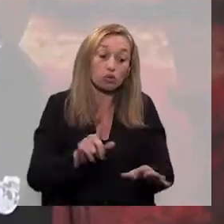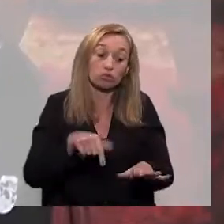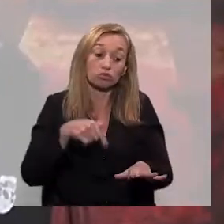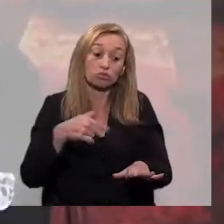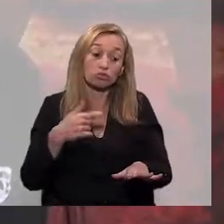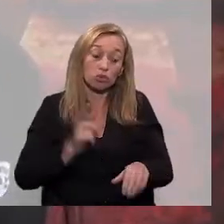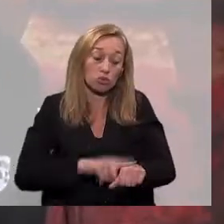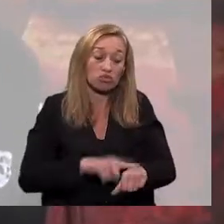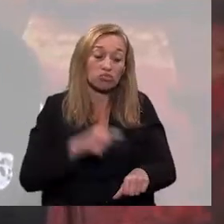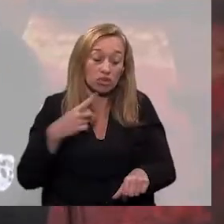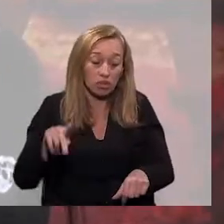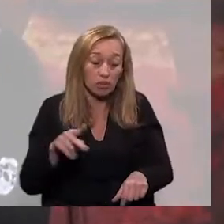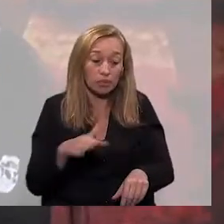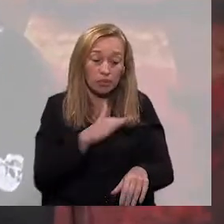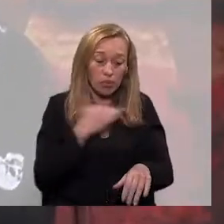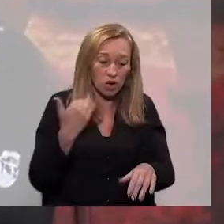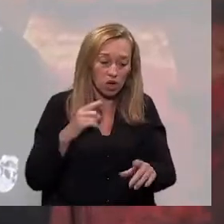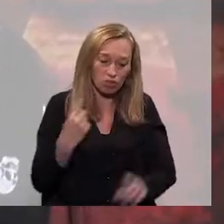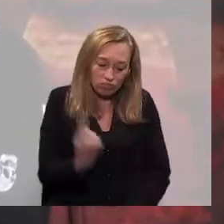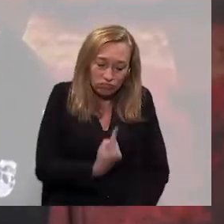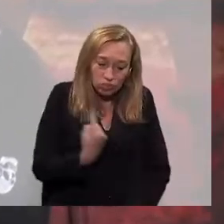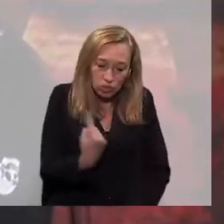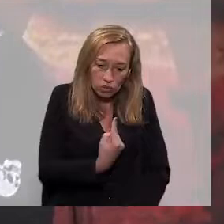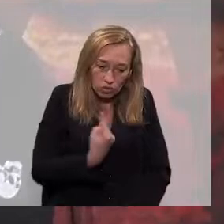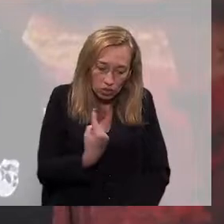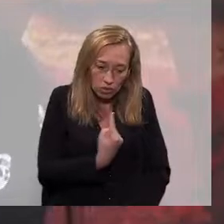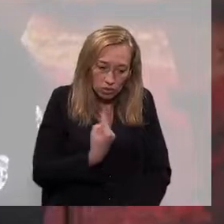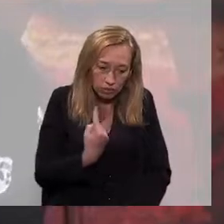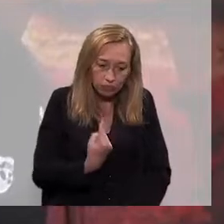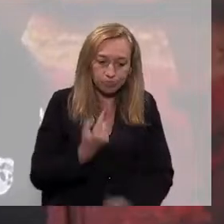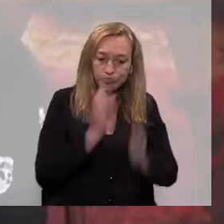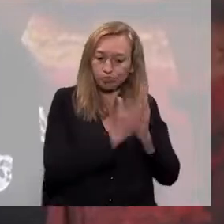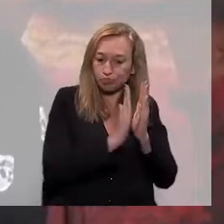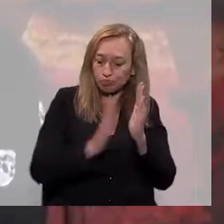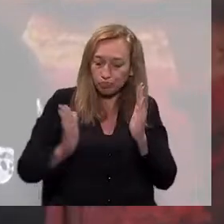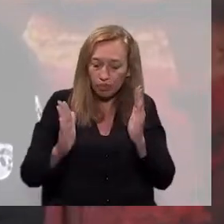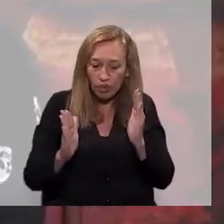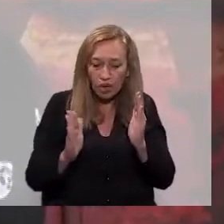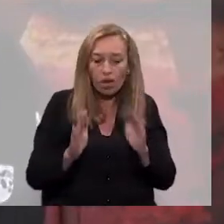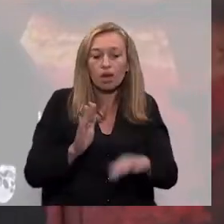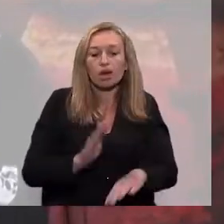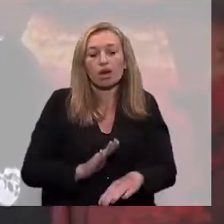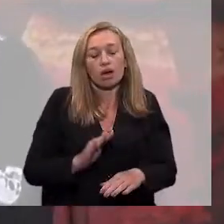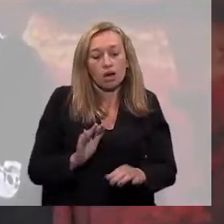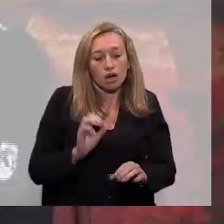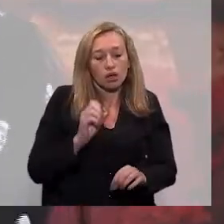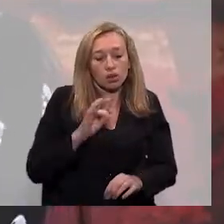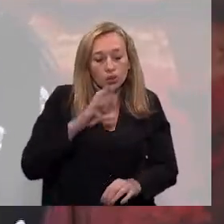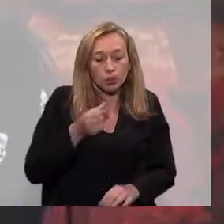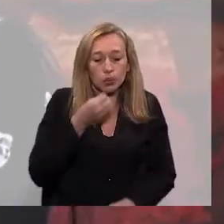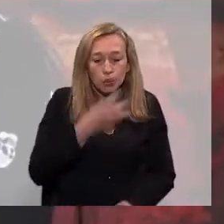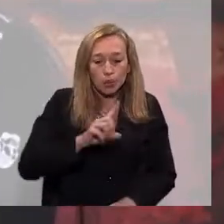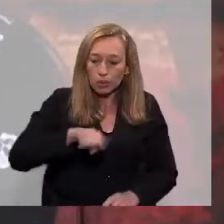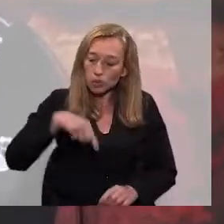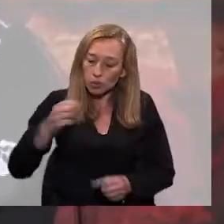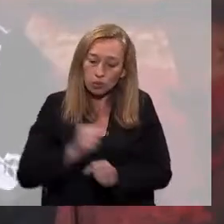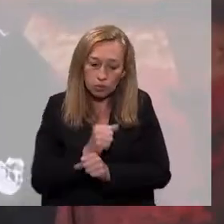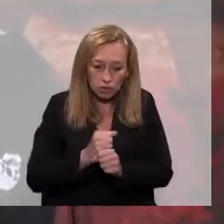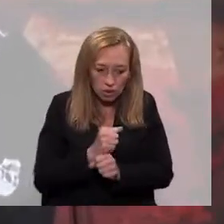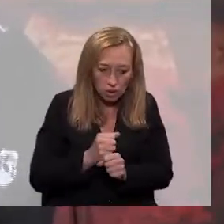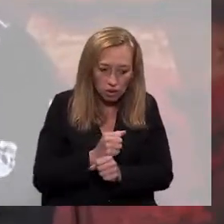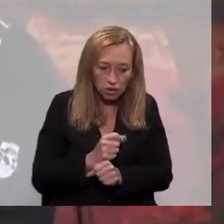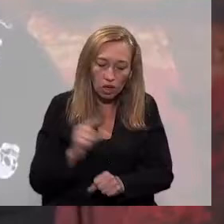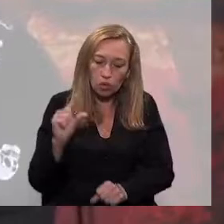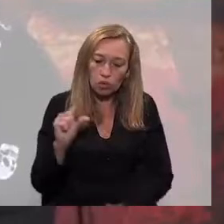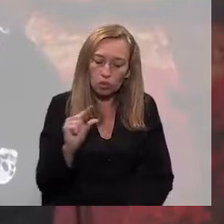ela faleceu, eu me isolei bastante dentro da biblioteca e tudo mais. Até aí tudo bem. Só que no ano seguinte eu já